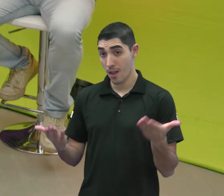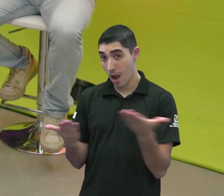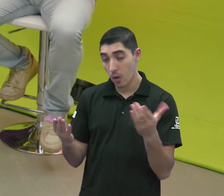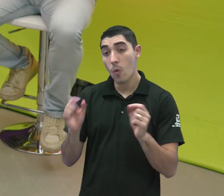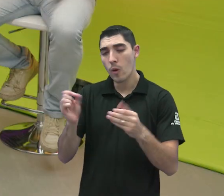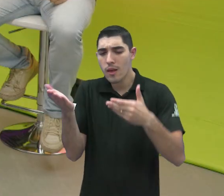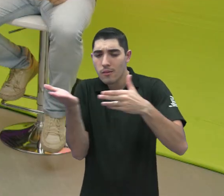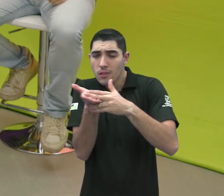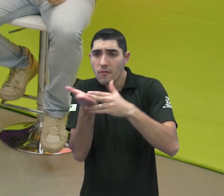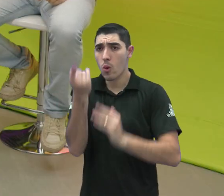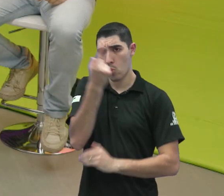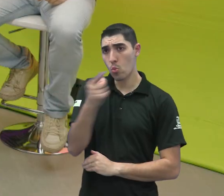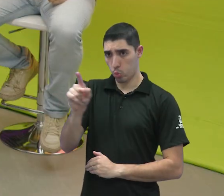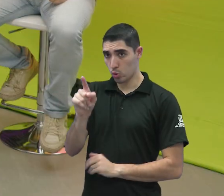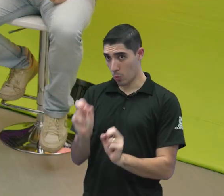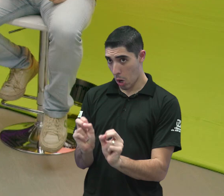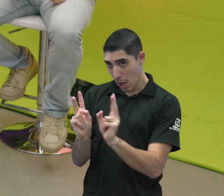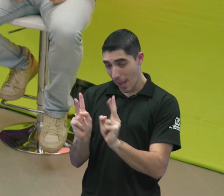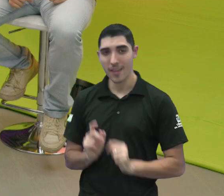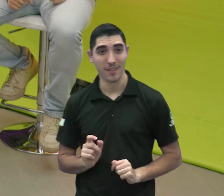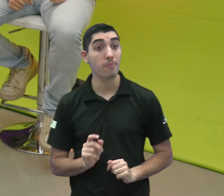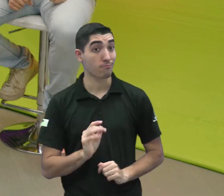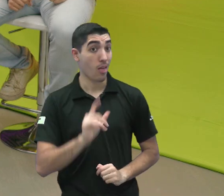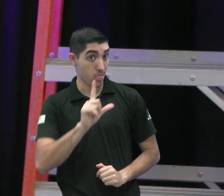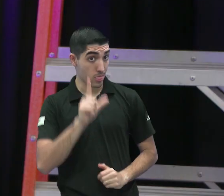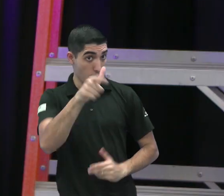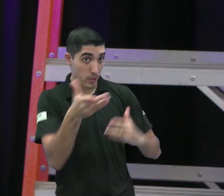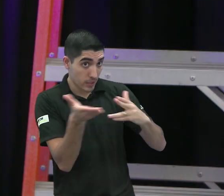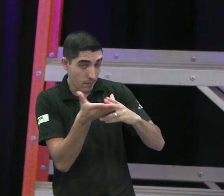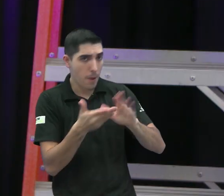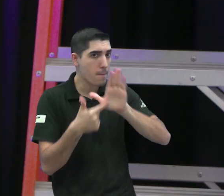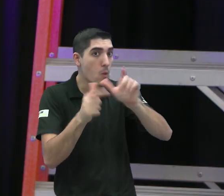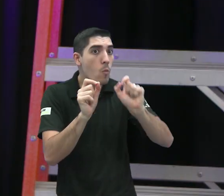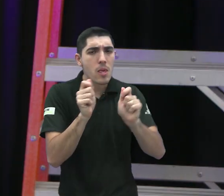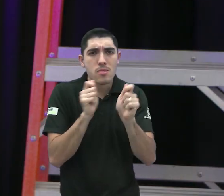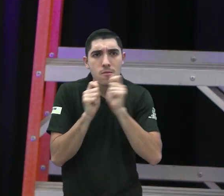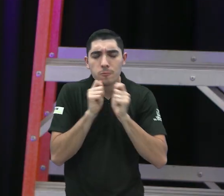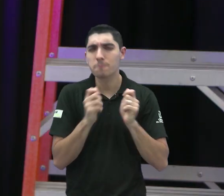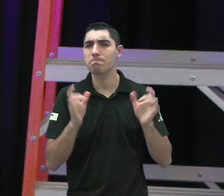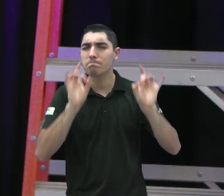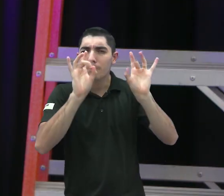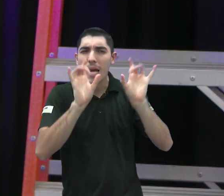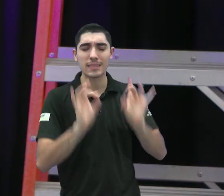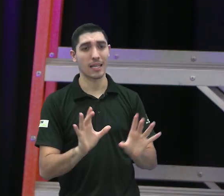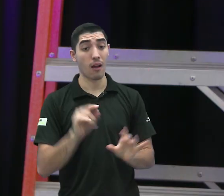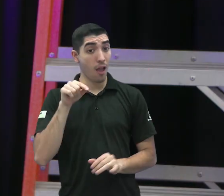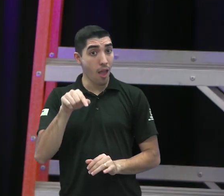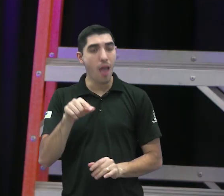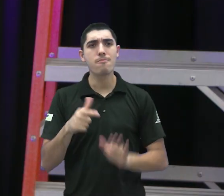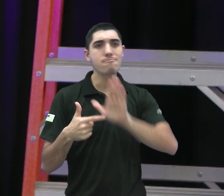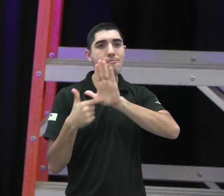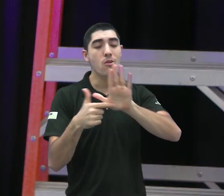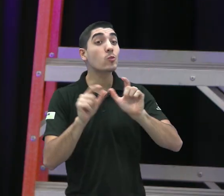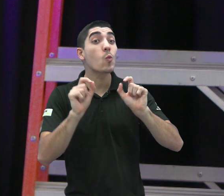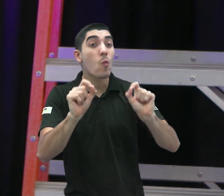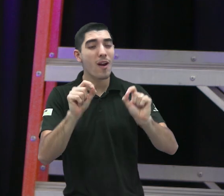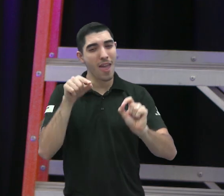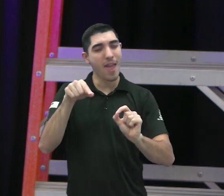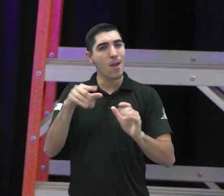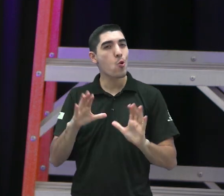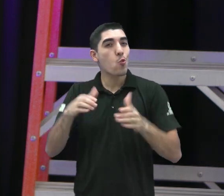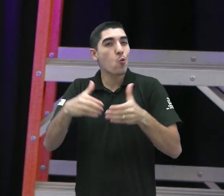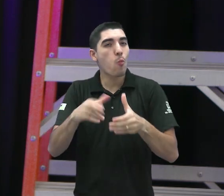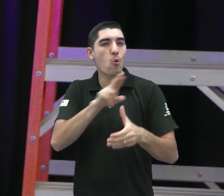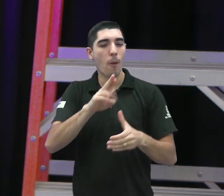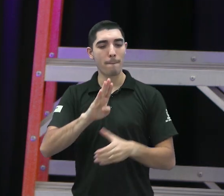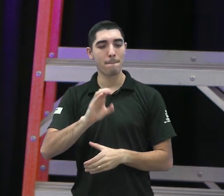Bora então agora para o último intervalo do programa de hoje, hein? Na volta do intervalo, ó, tem mais uma matéria especial. Com ela, a gente vai